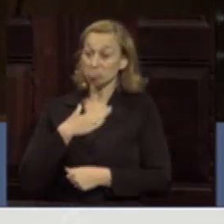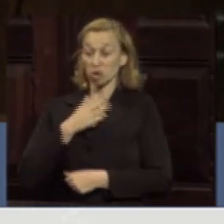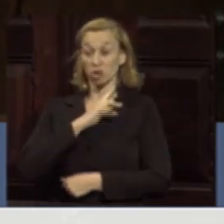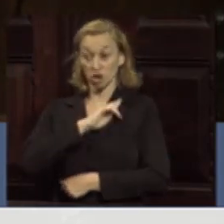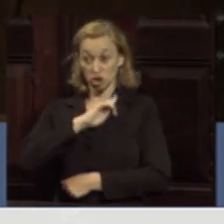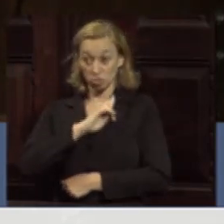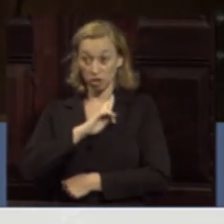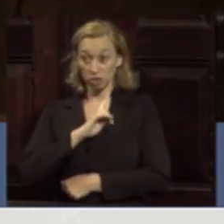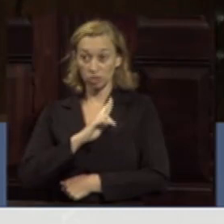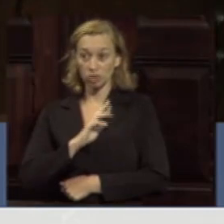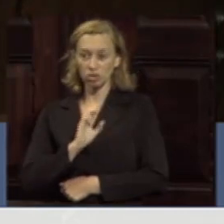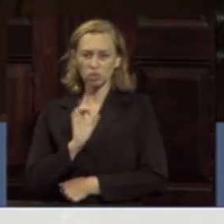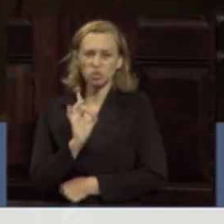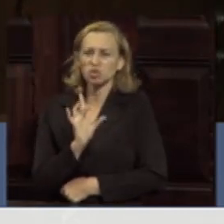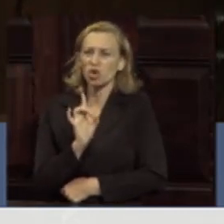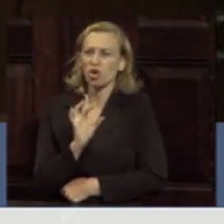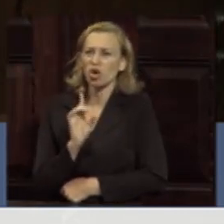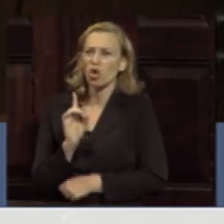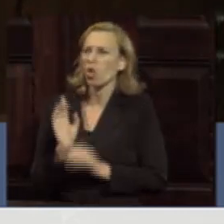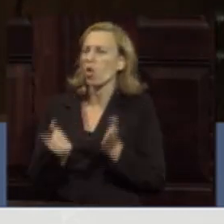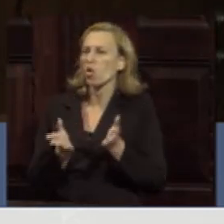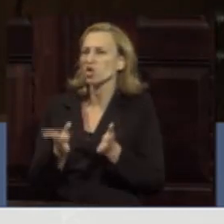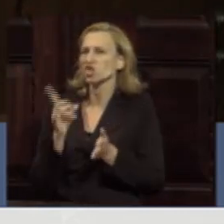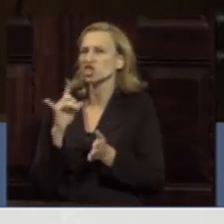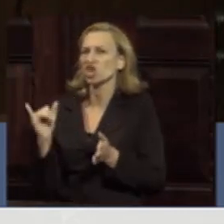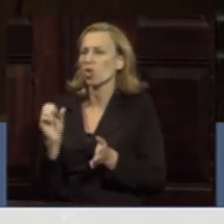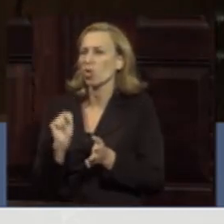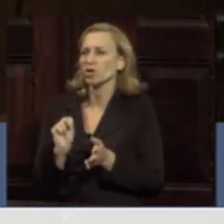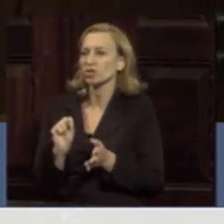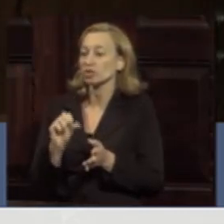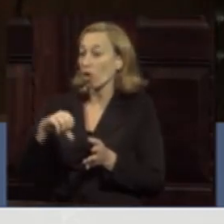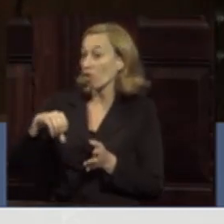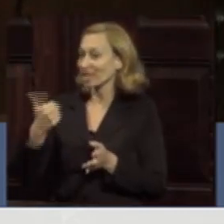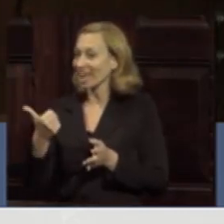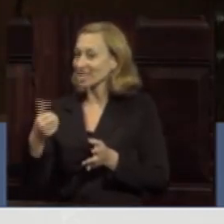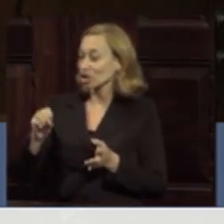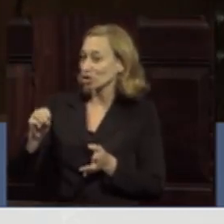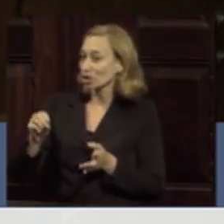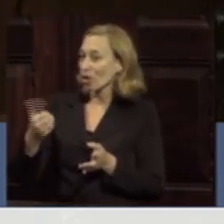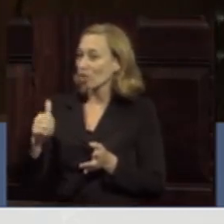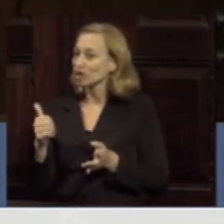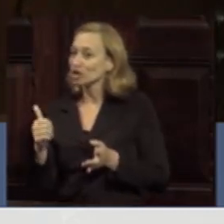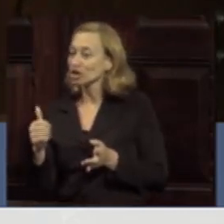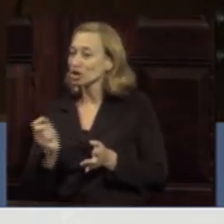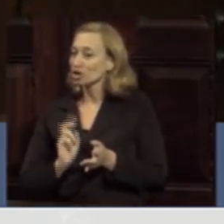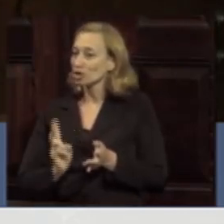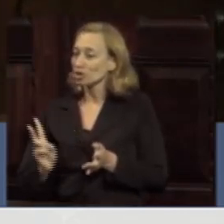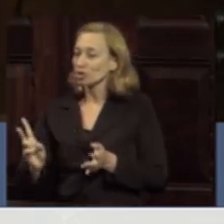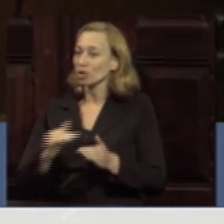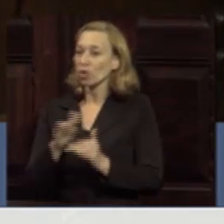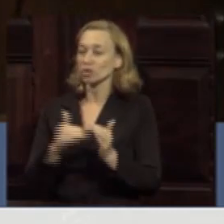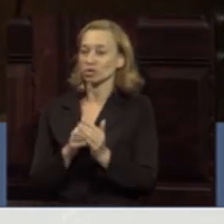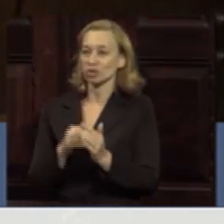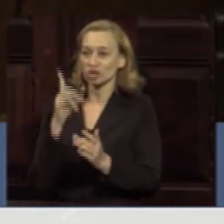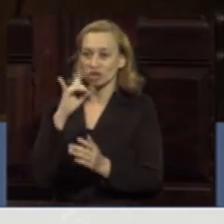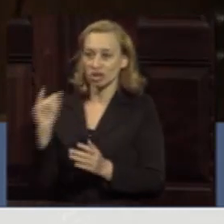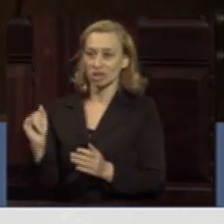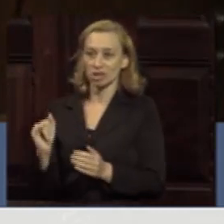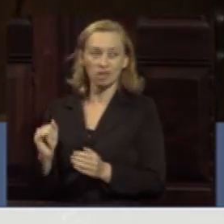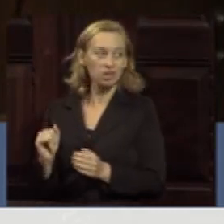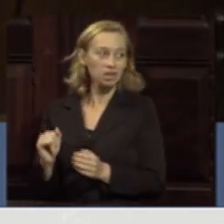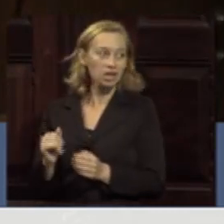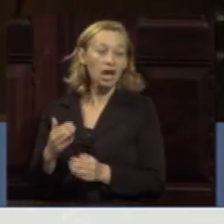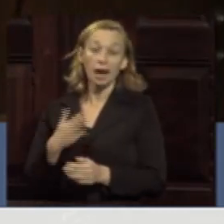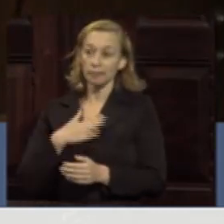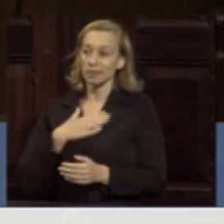não só no dia 8 de março, mas no dia 9, no dia 10, no dia 11, todos os dias. Isso é o que eu digo para minha deputada Waldeck, para